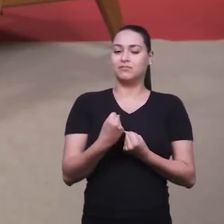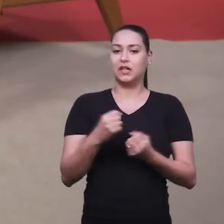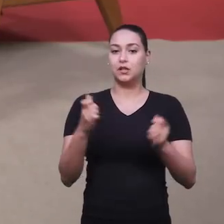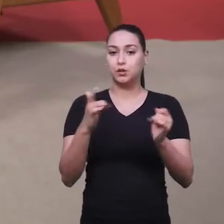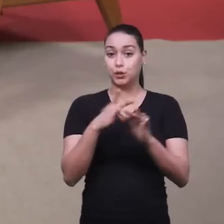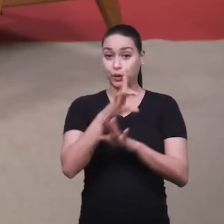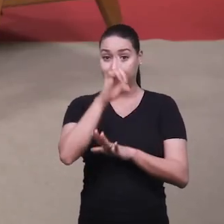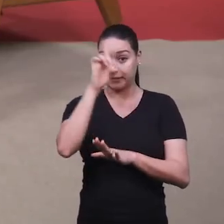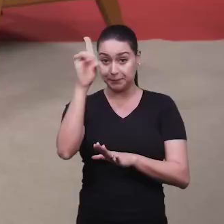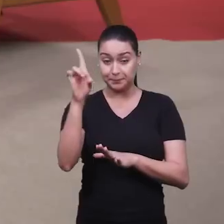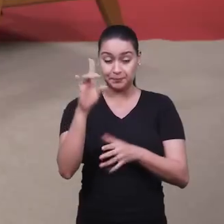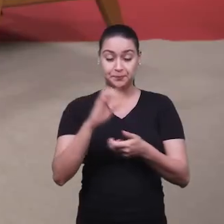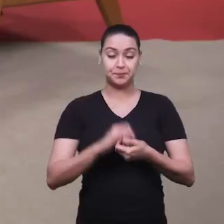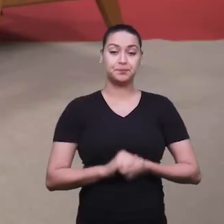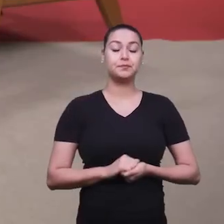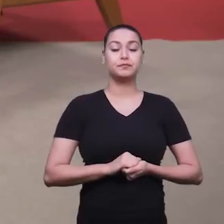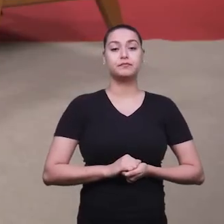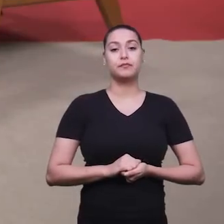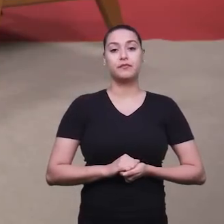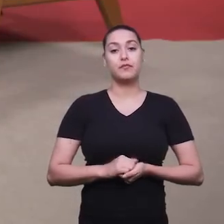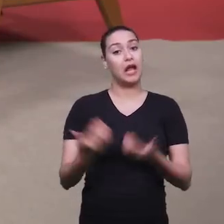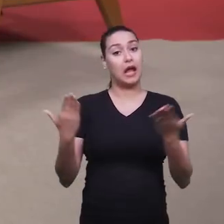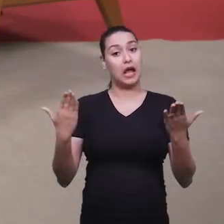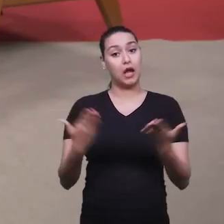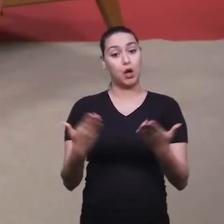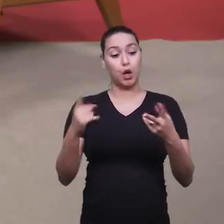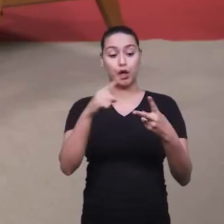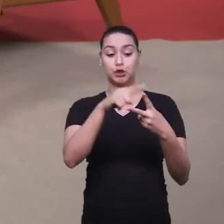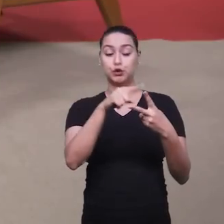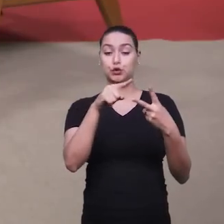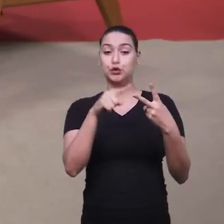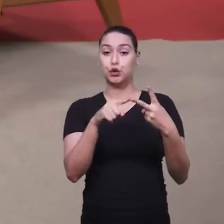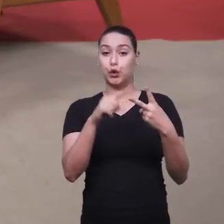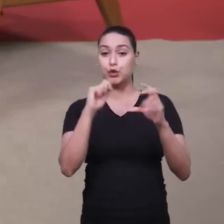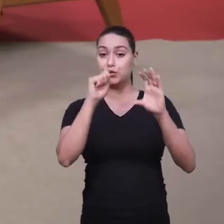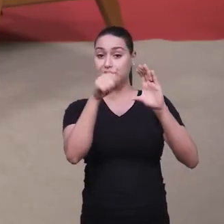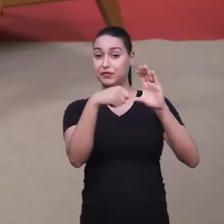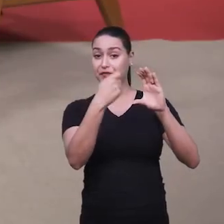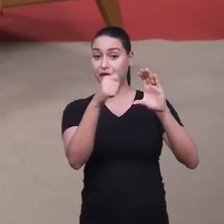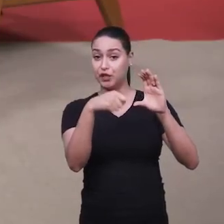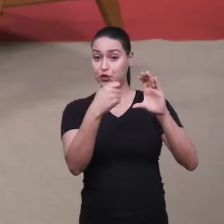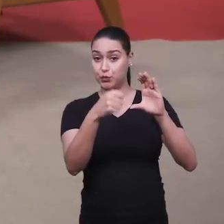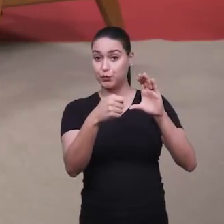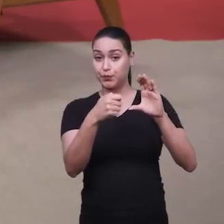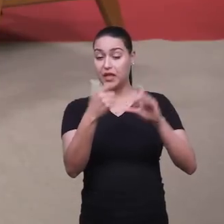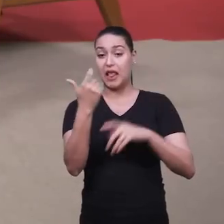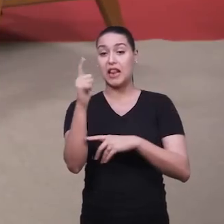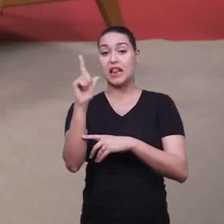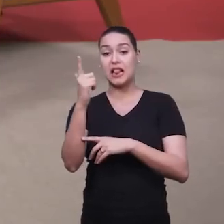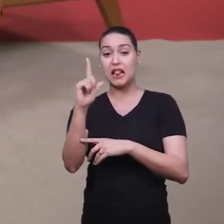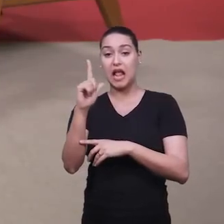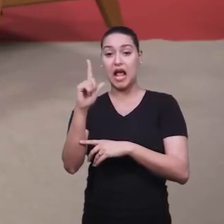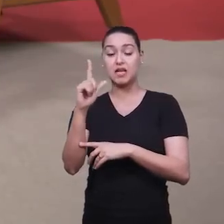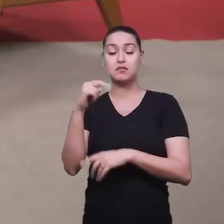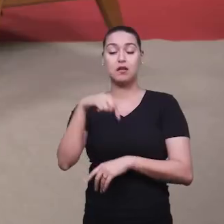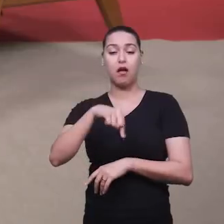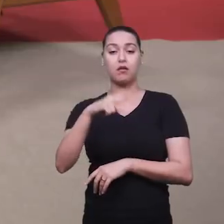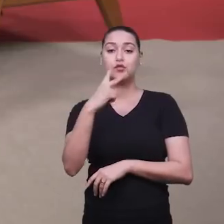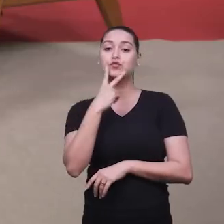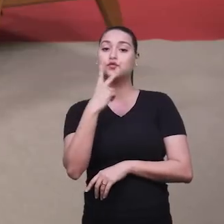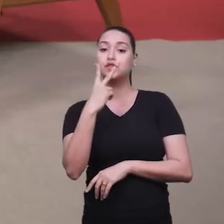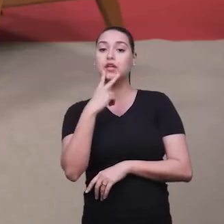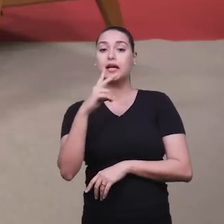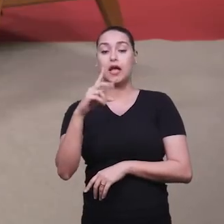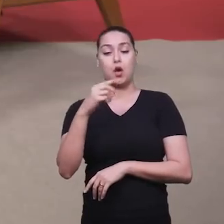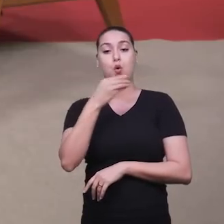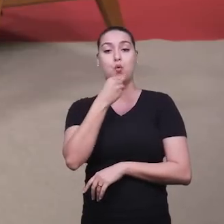Glória a Jesus. Vamos lá. Bom, agora a gente vai trazer para você aqui 2 vídeos que foram enviados. Um deles veio de Linhares, do Estado do Espírito Santo.